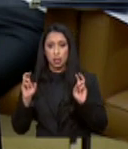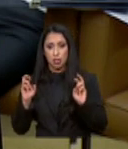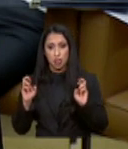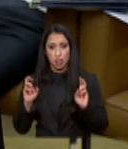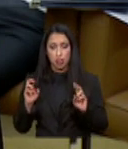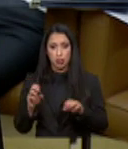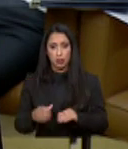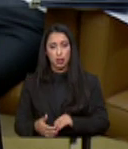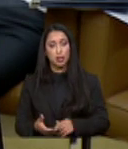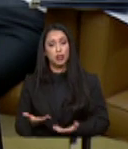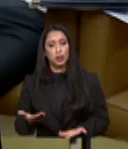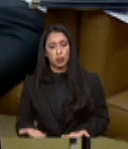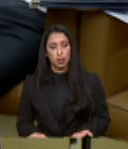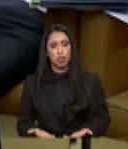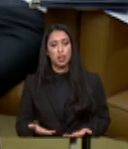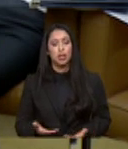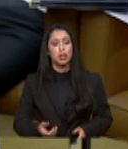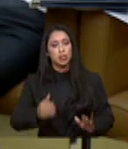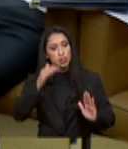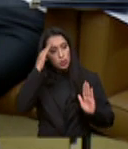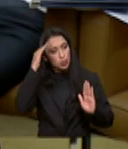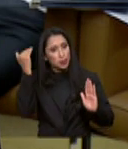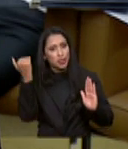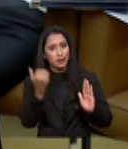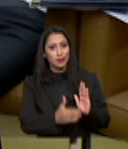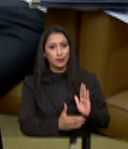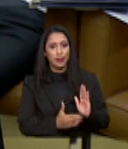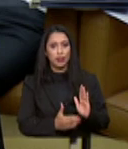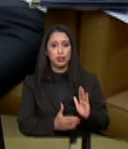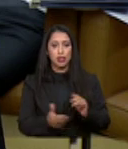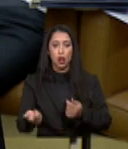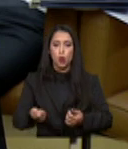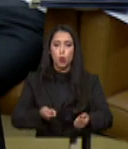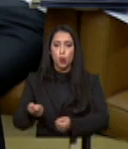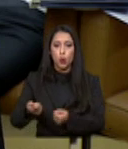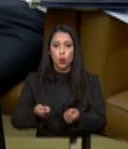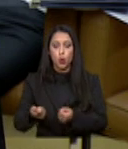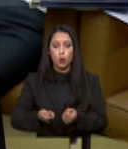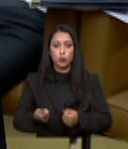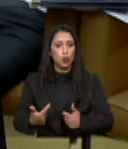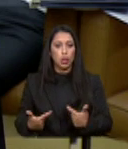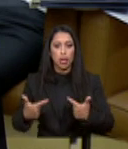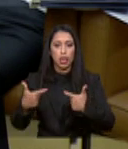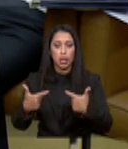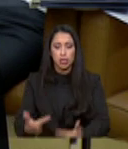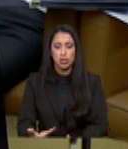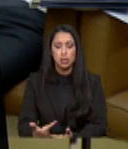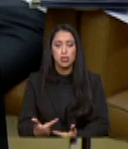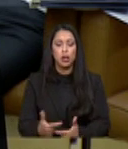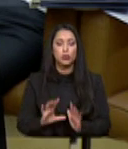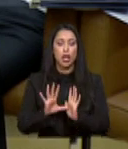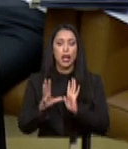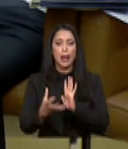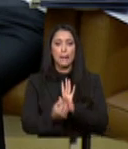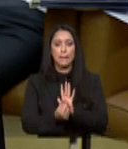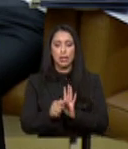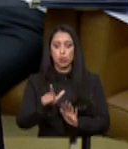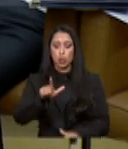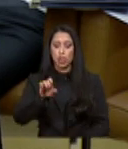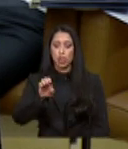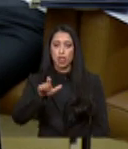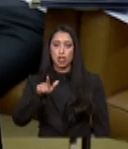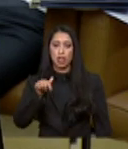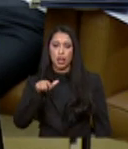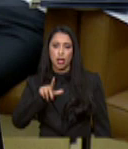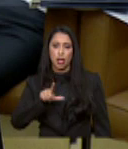efetivo cumprimento do Plano de Ação para a Prevenção e Controle do Desmatamento da Amazônia Legal. É